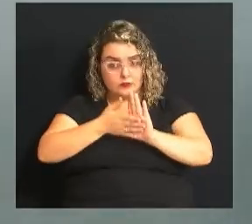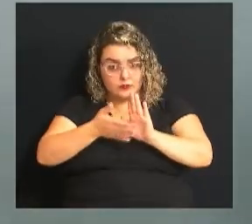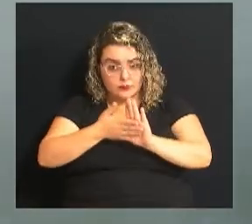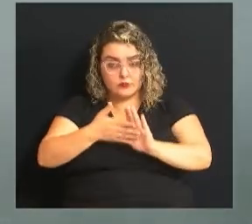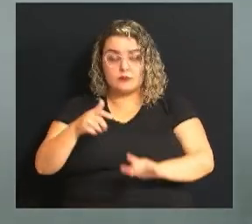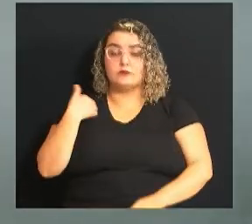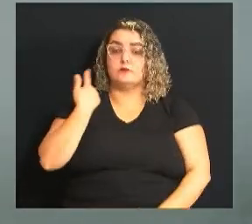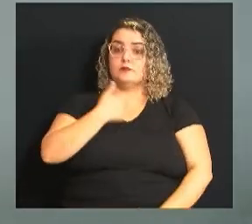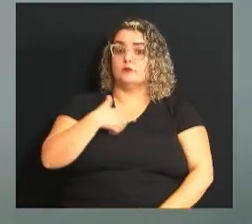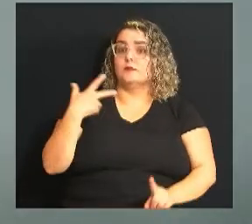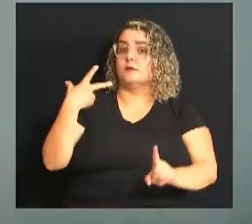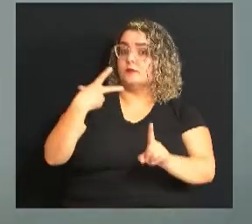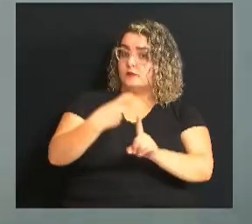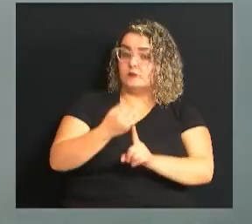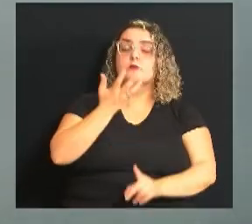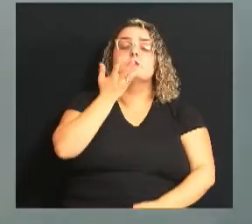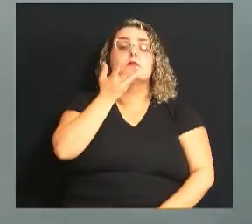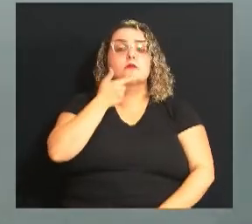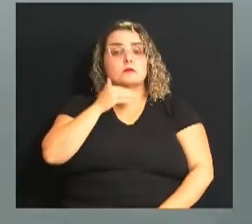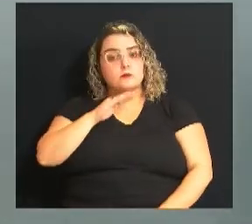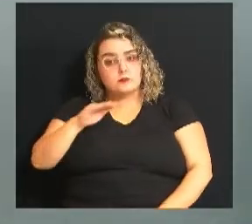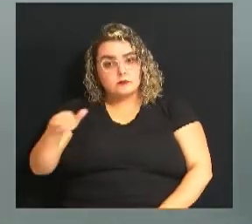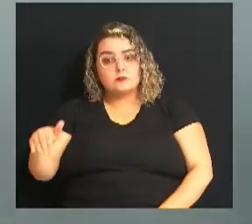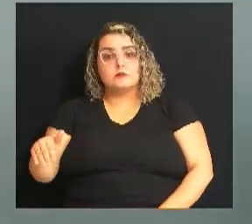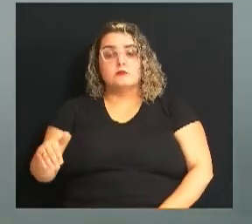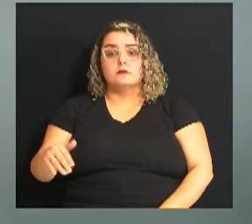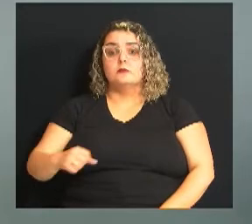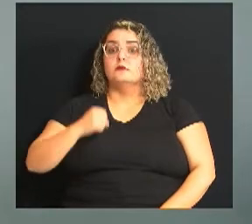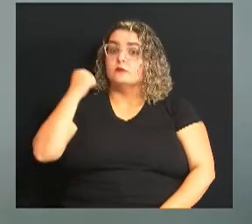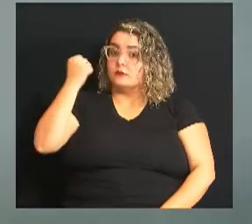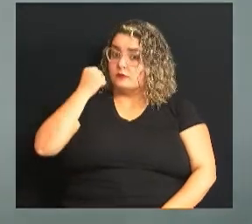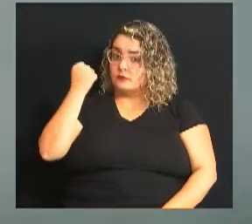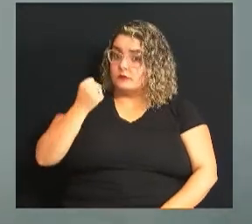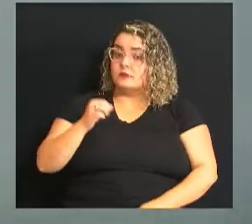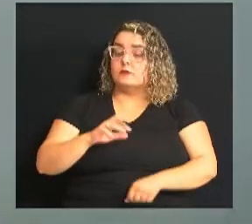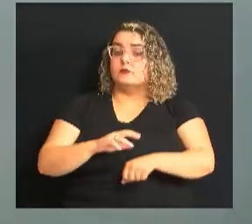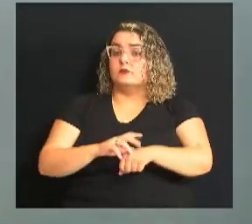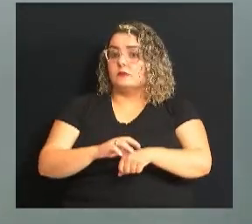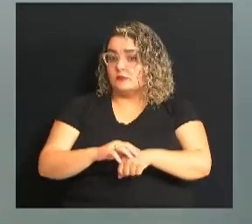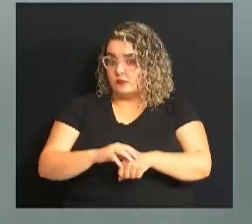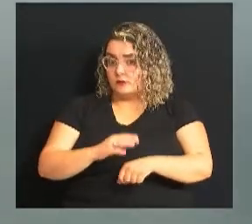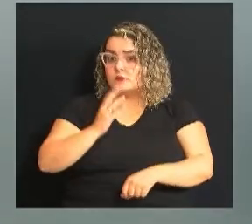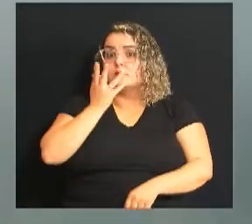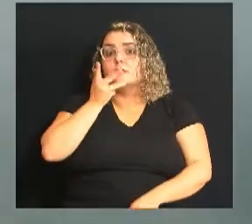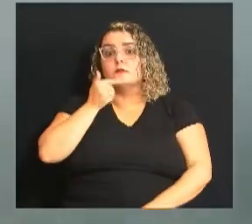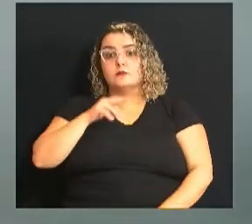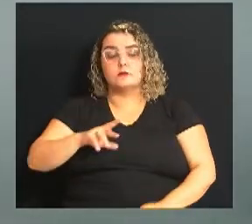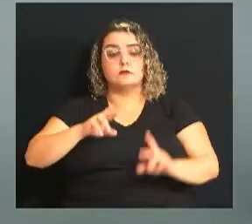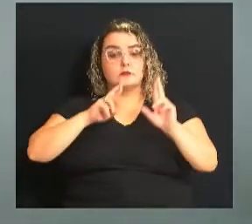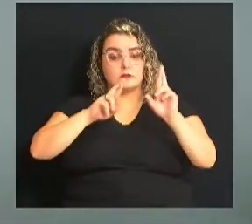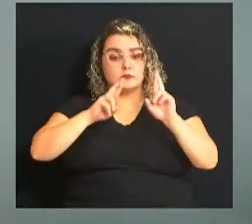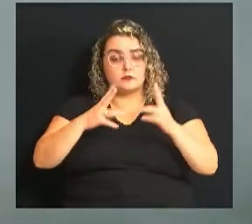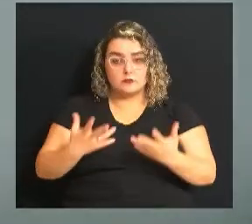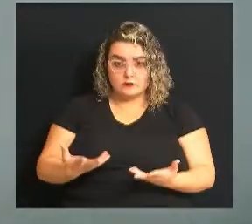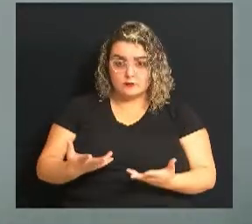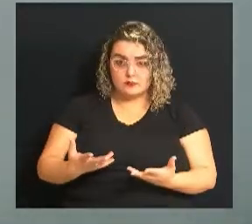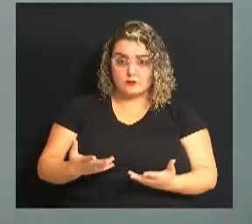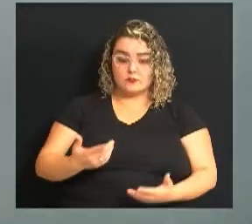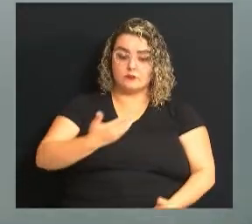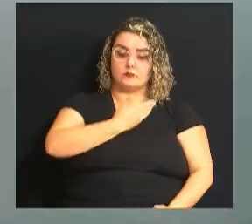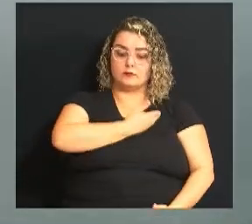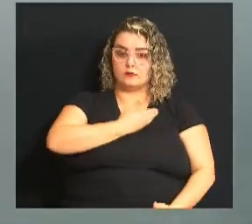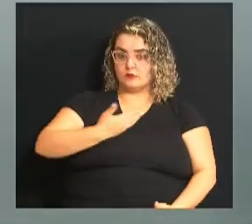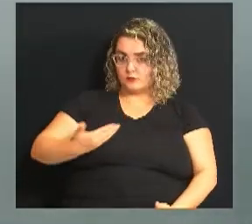essas crianças, pela gravidade que é a doença nessas crianças, eu espero que o nosso governo